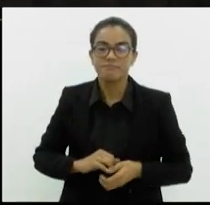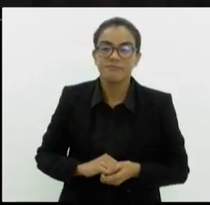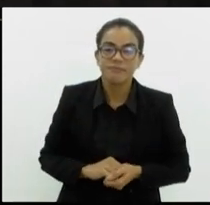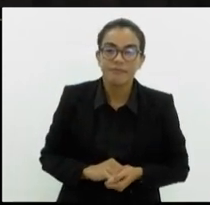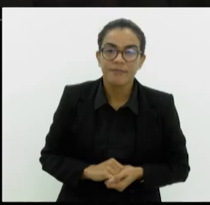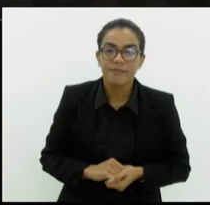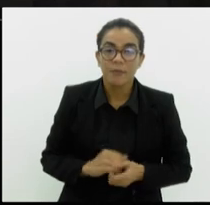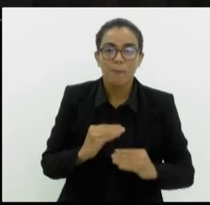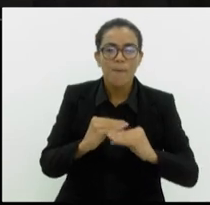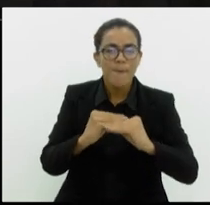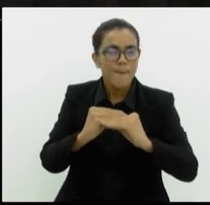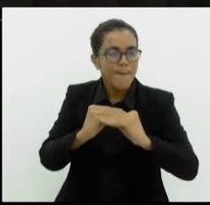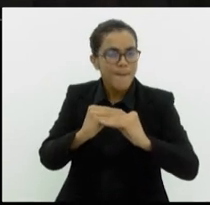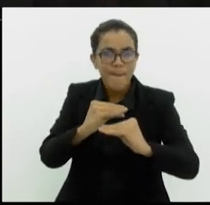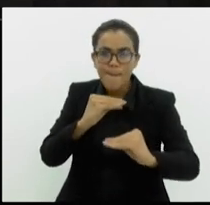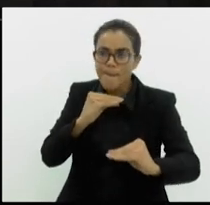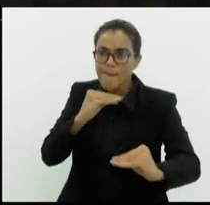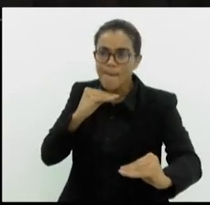Olha o silêncio.